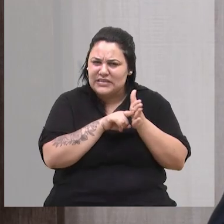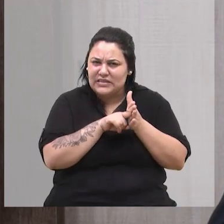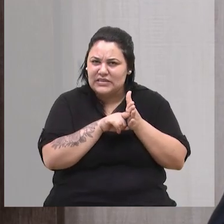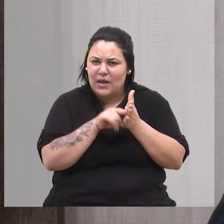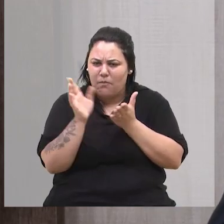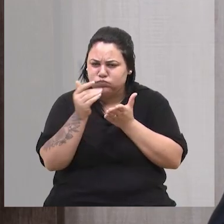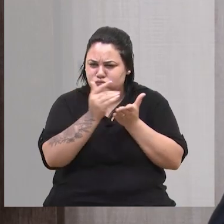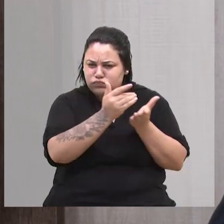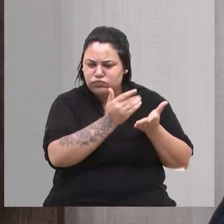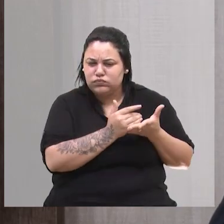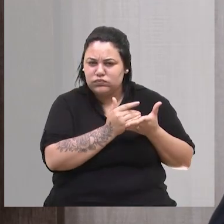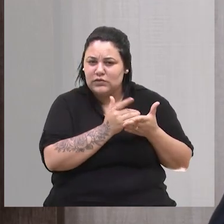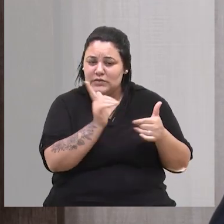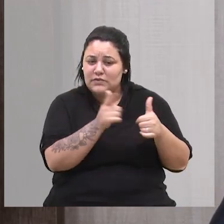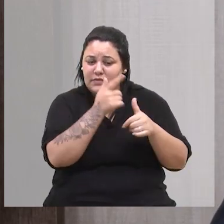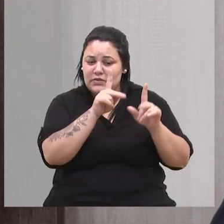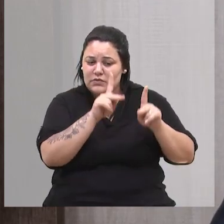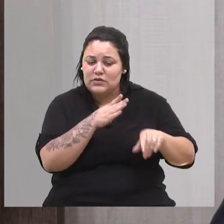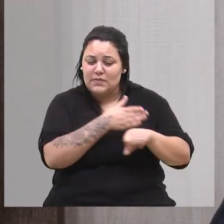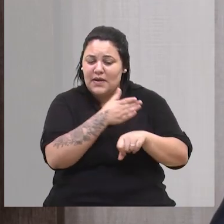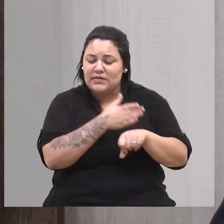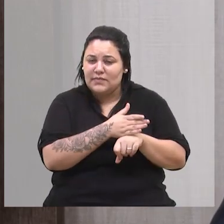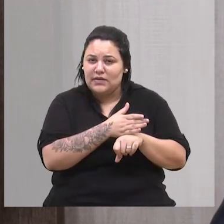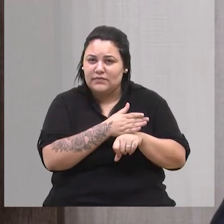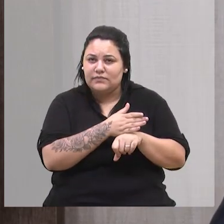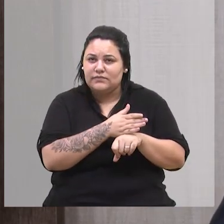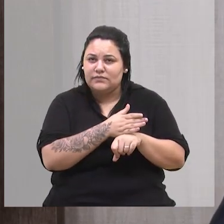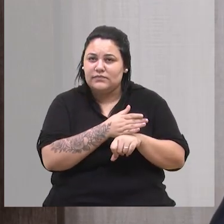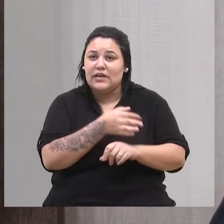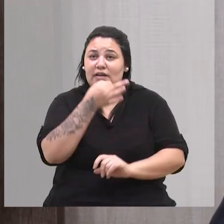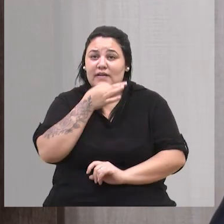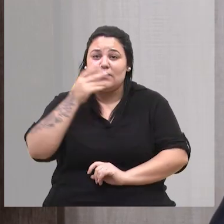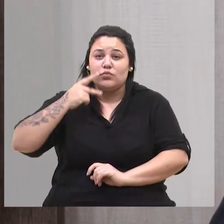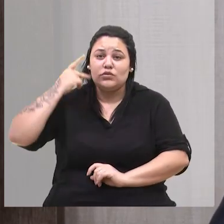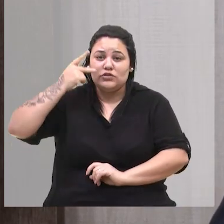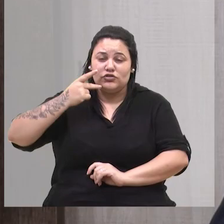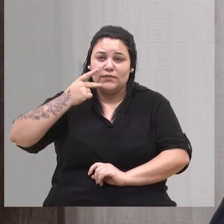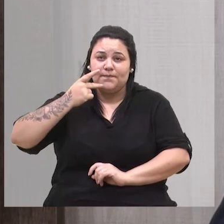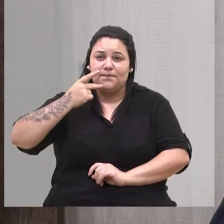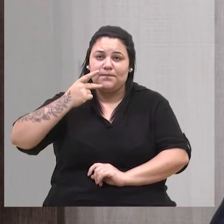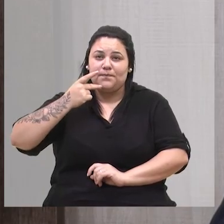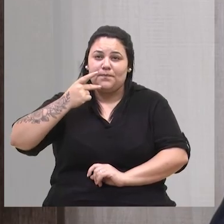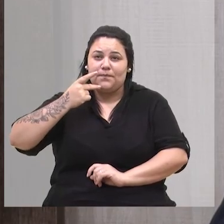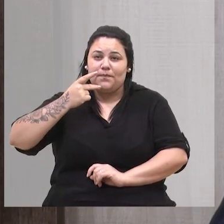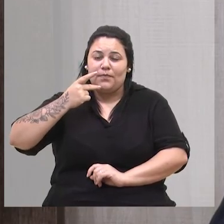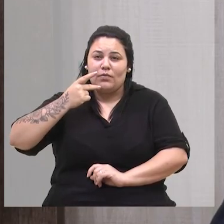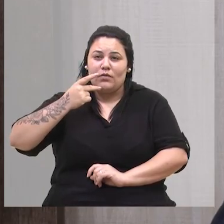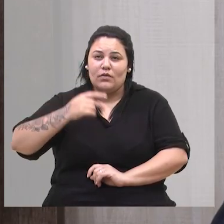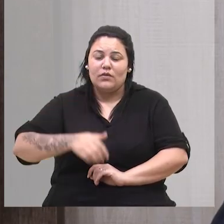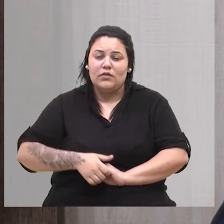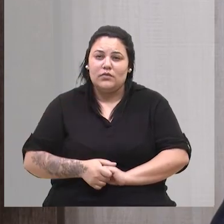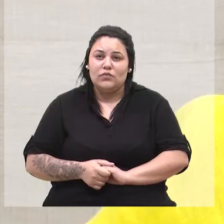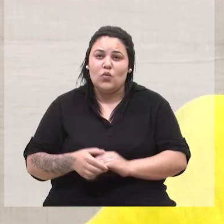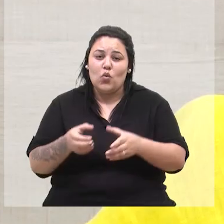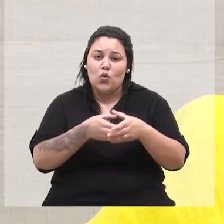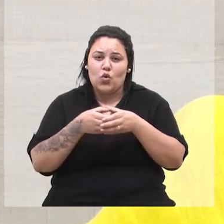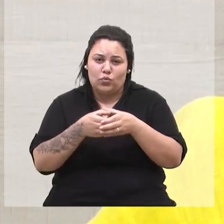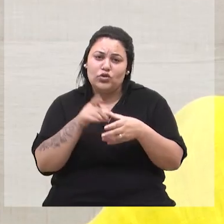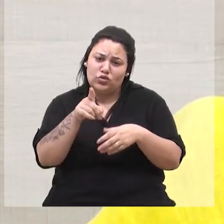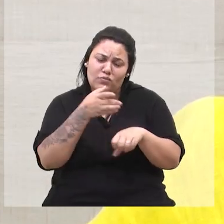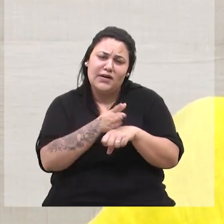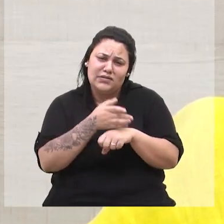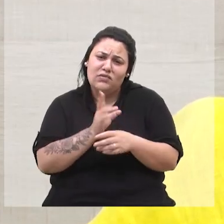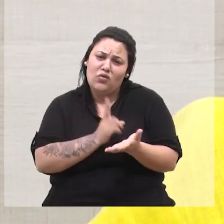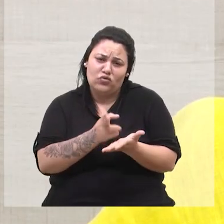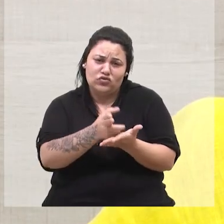primeiras figuras proeminentes na política caxiense, digamos assim, um ciclo do qual a senhora continua